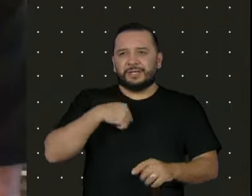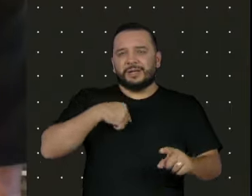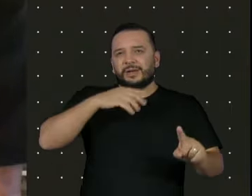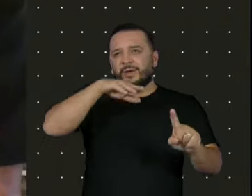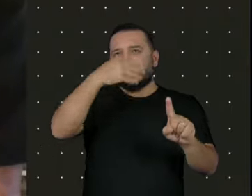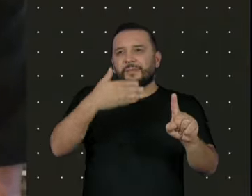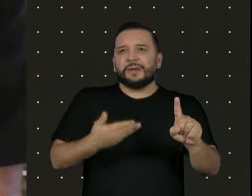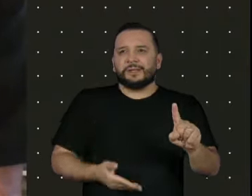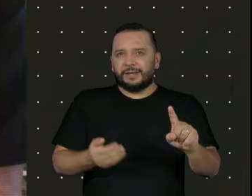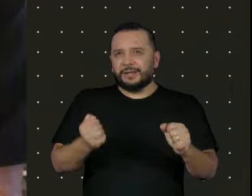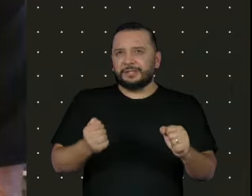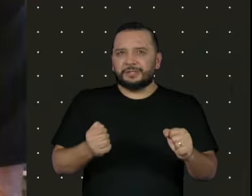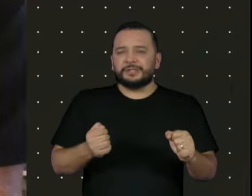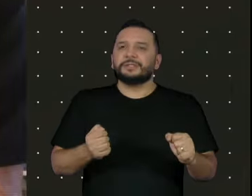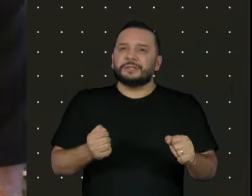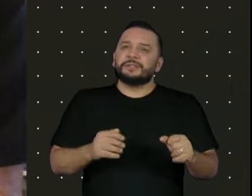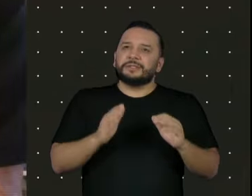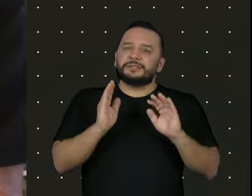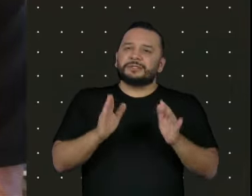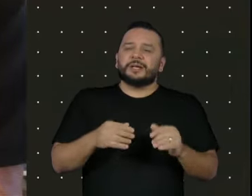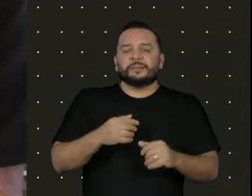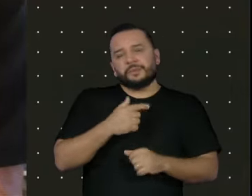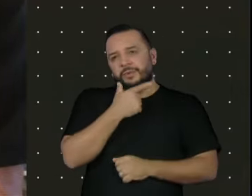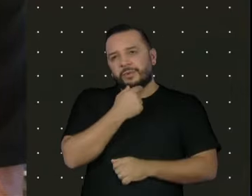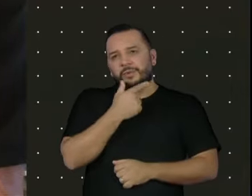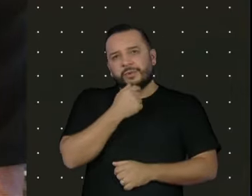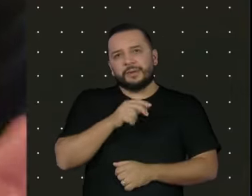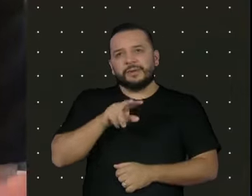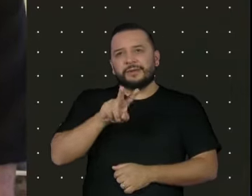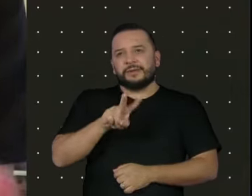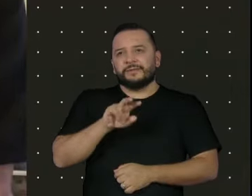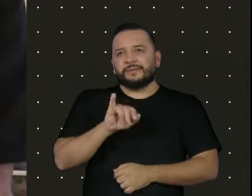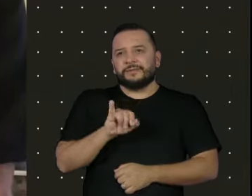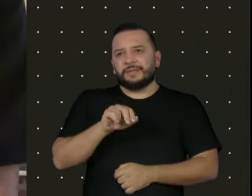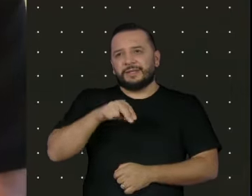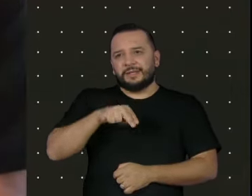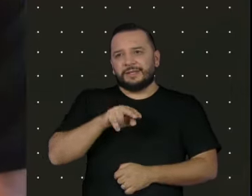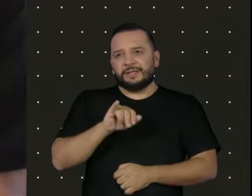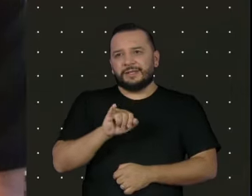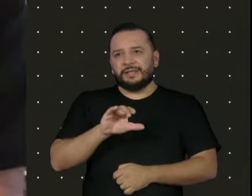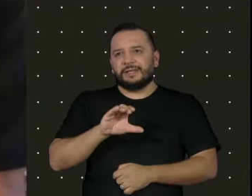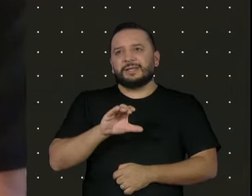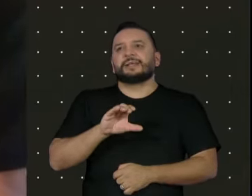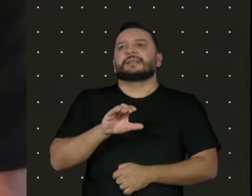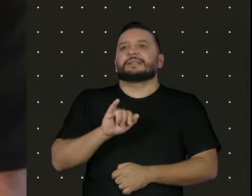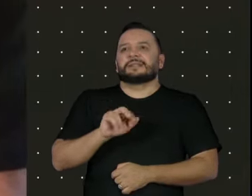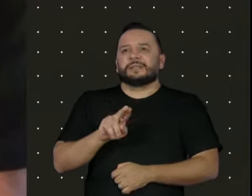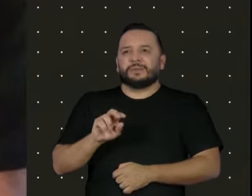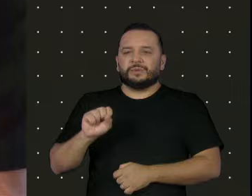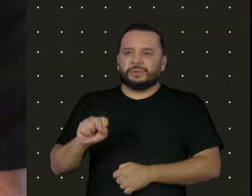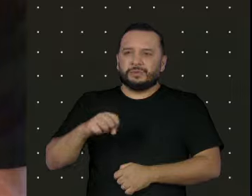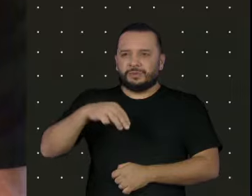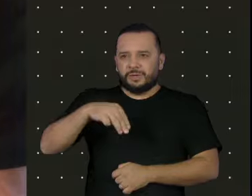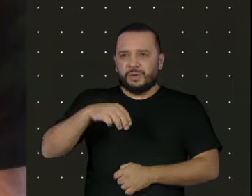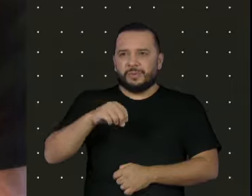fez para o nosso poetinha Vinícius de Moraes. Eu só não concordava com uma coisa, chamarem você